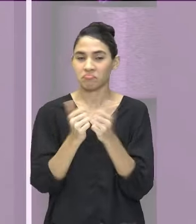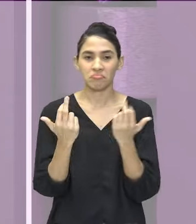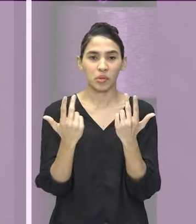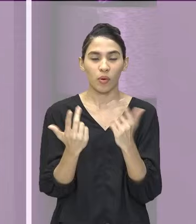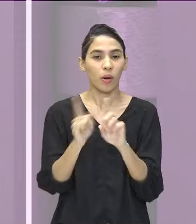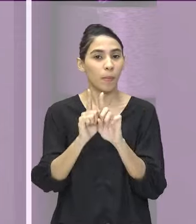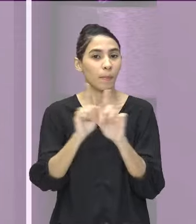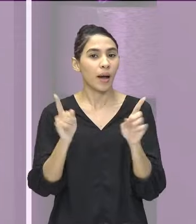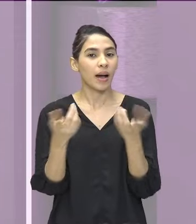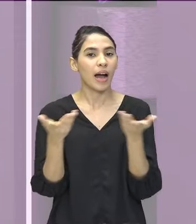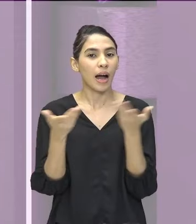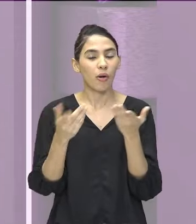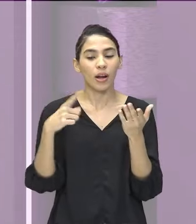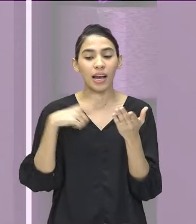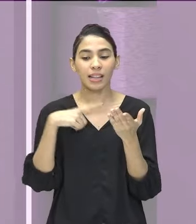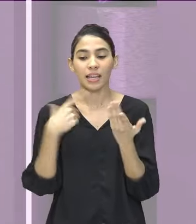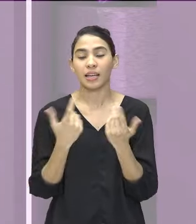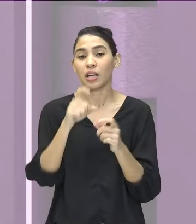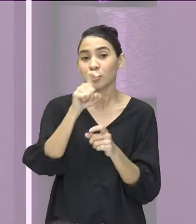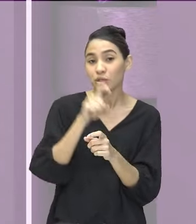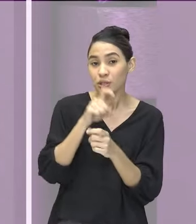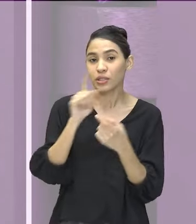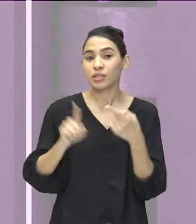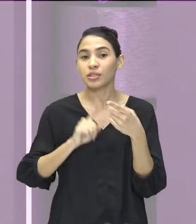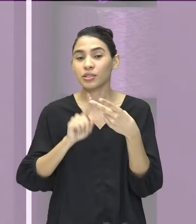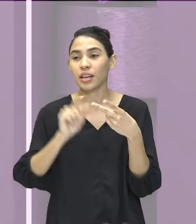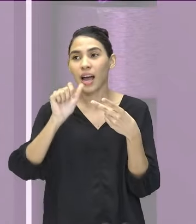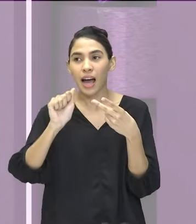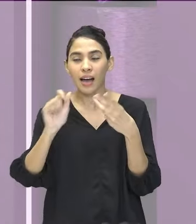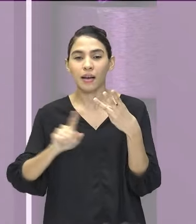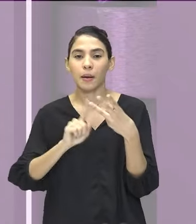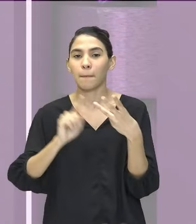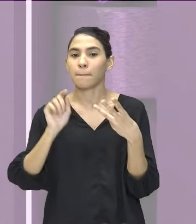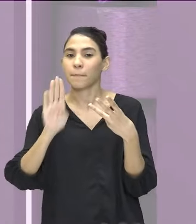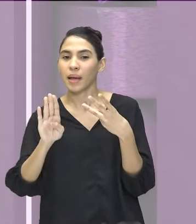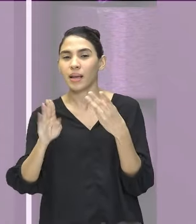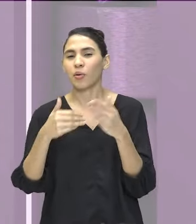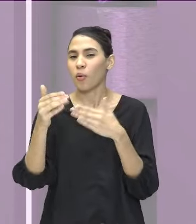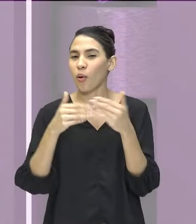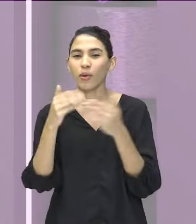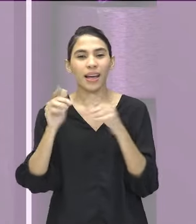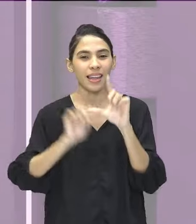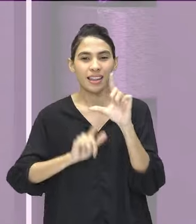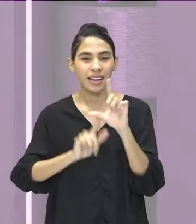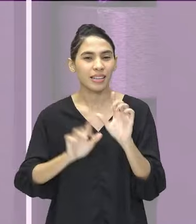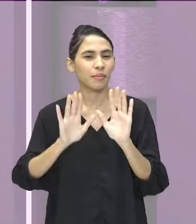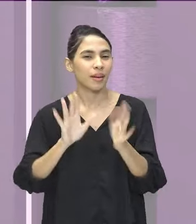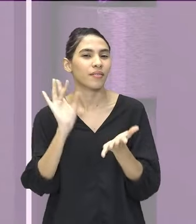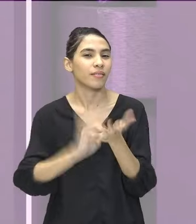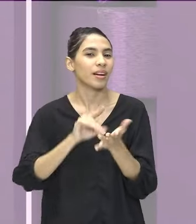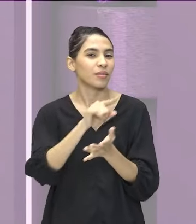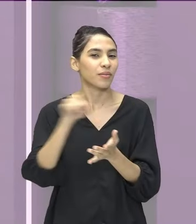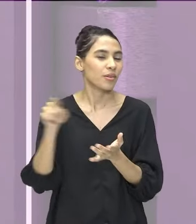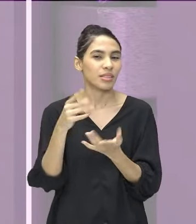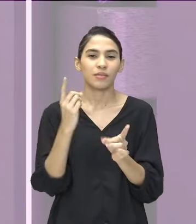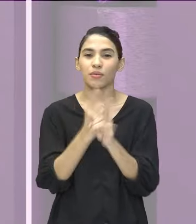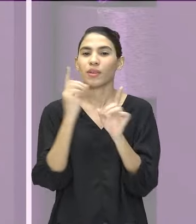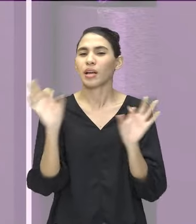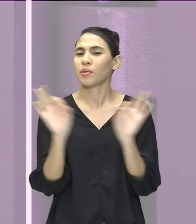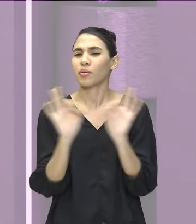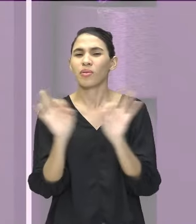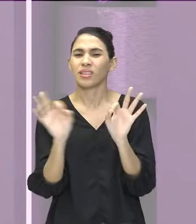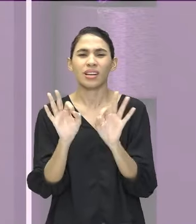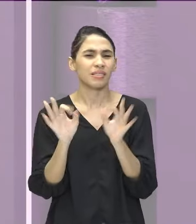nós vamos ter a companhia ali do X, do A, do B, a letra que vier. Mas com certeza você não vai encontrar